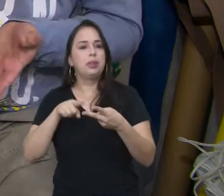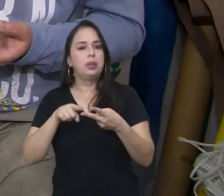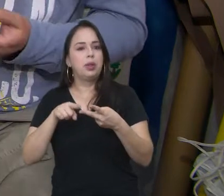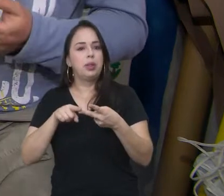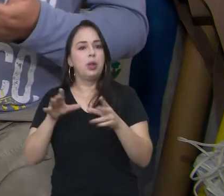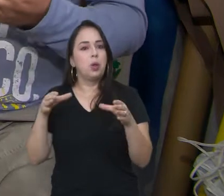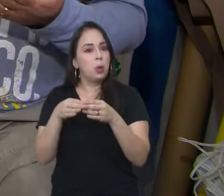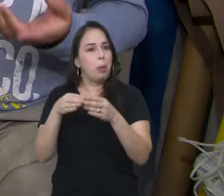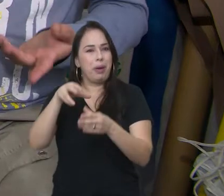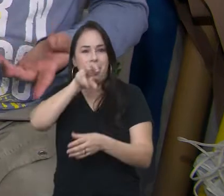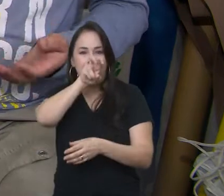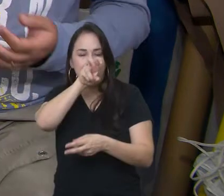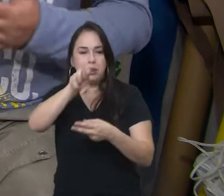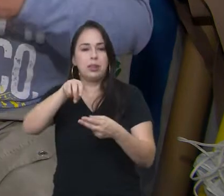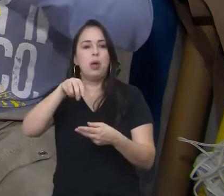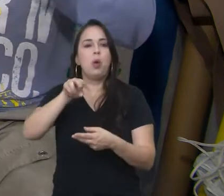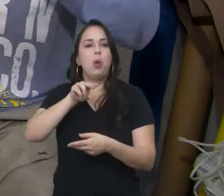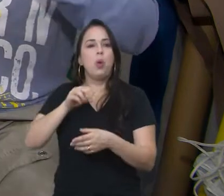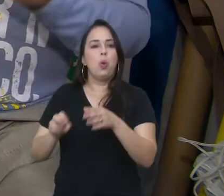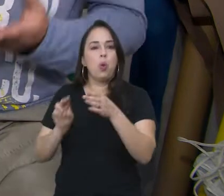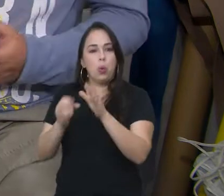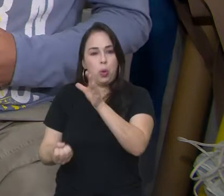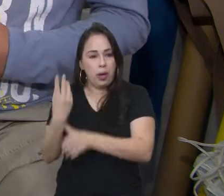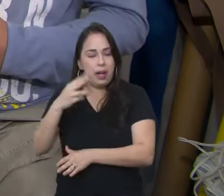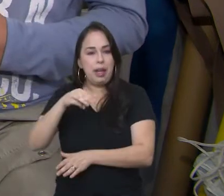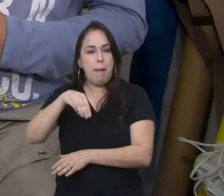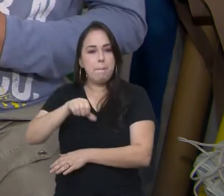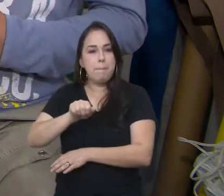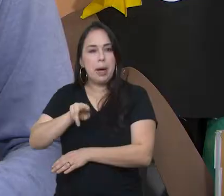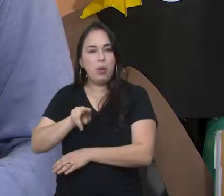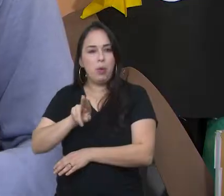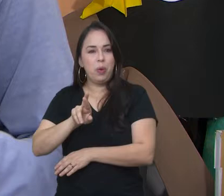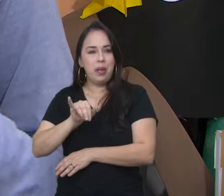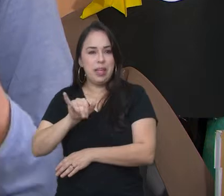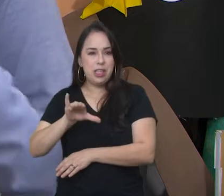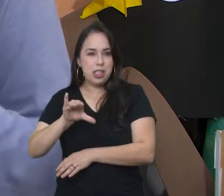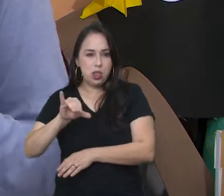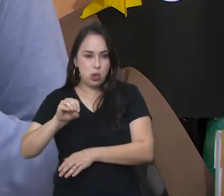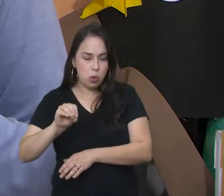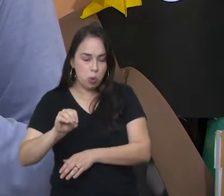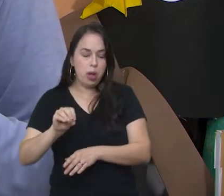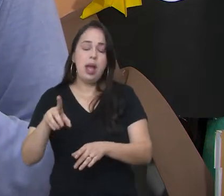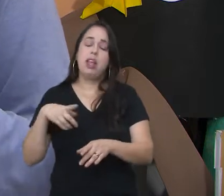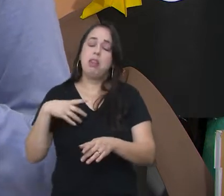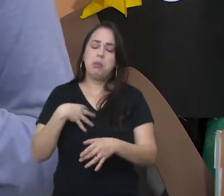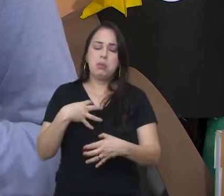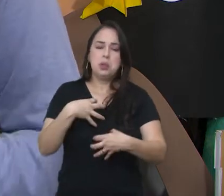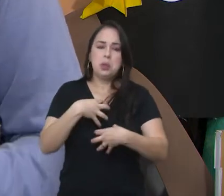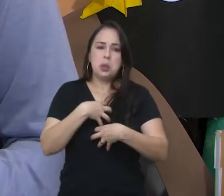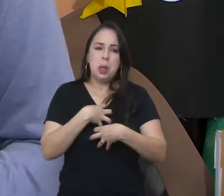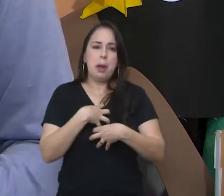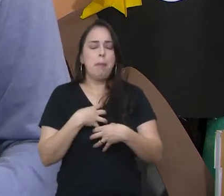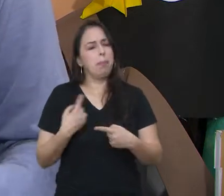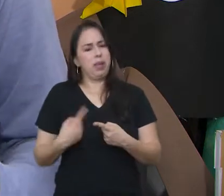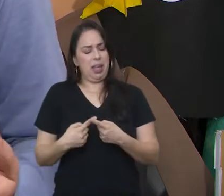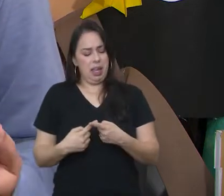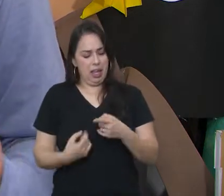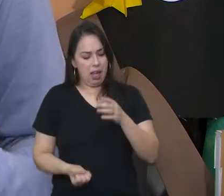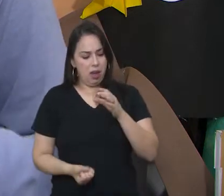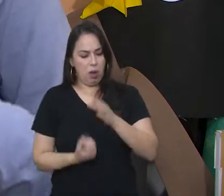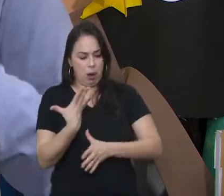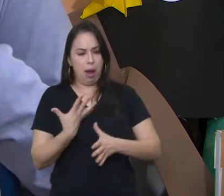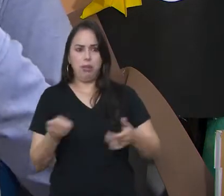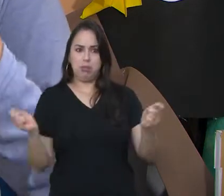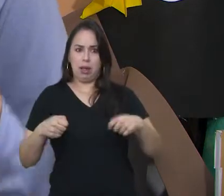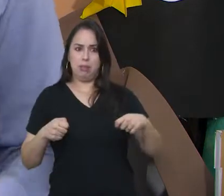na Turma da Mônica, que é o Maurício de Souza, toda a história dele, tudo. Então isso mexeu comigo. Eu falei assim, por que não criar a minha?